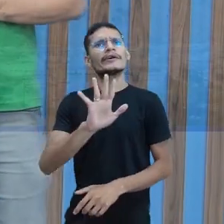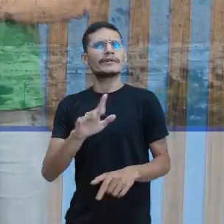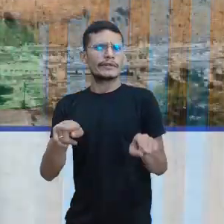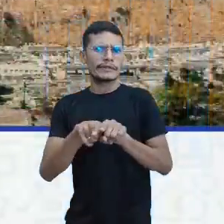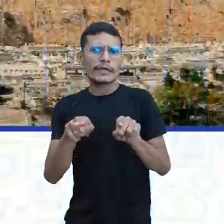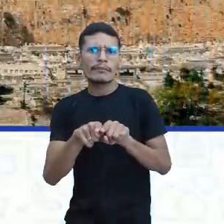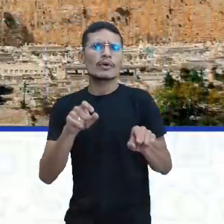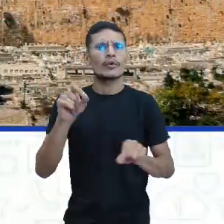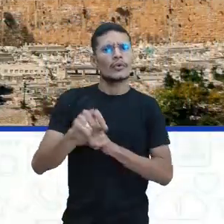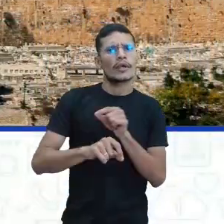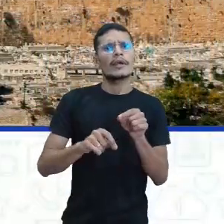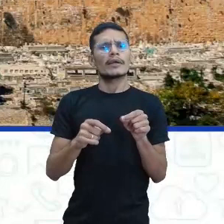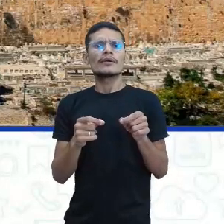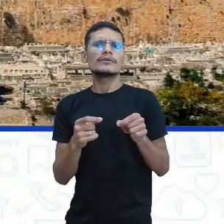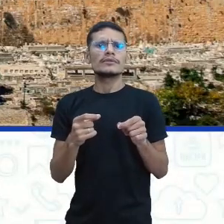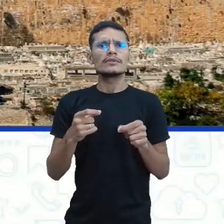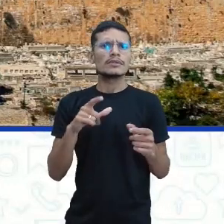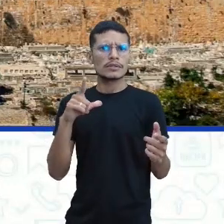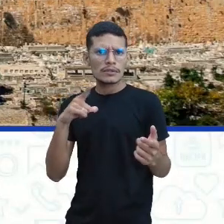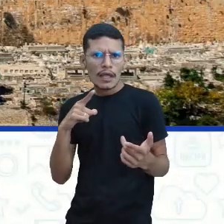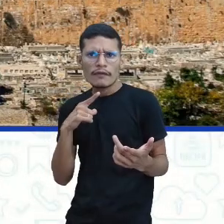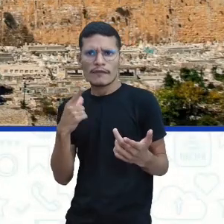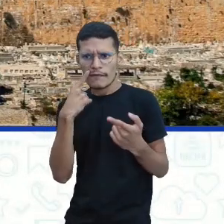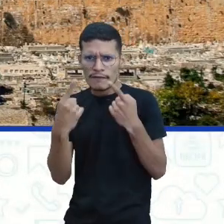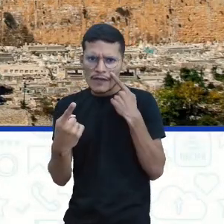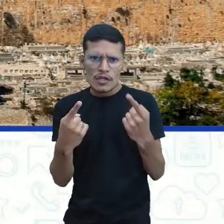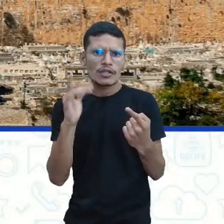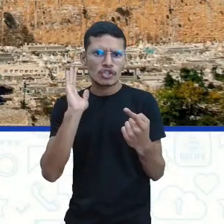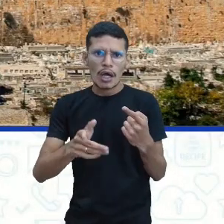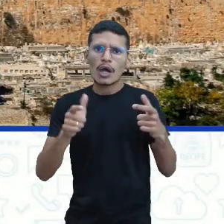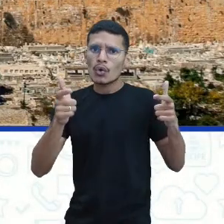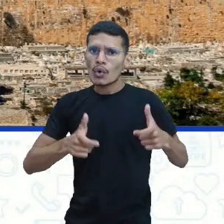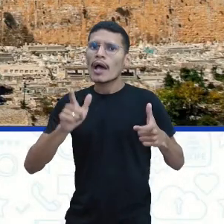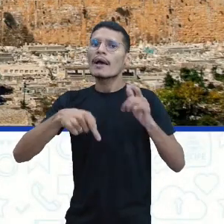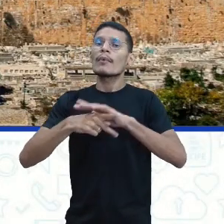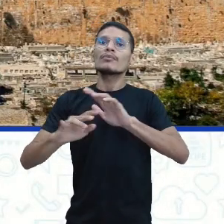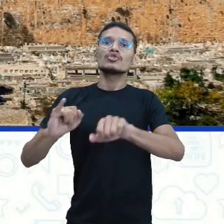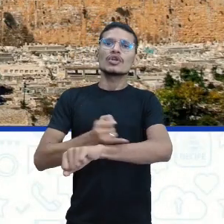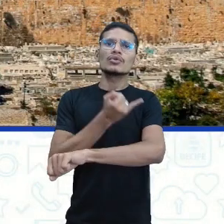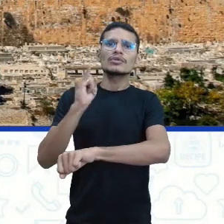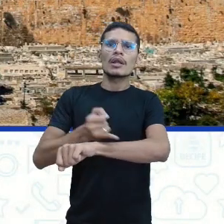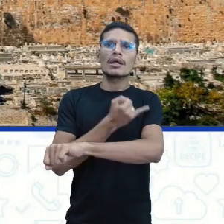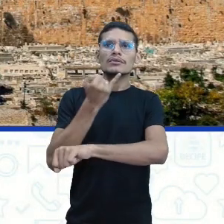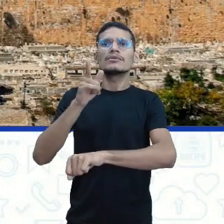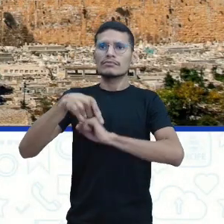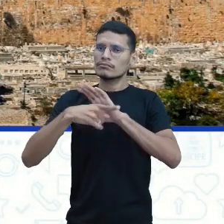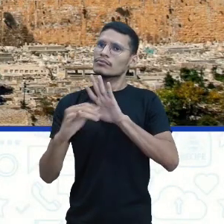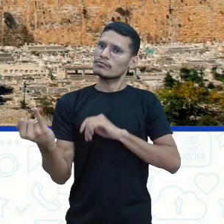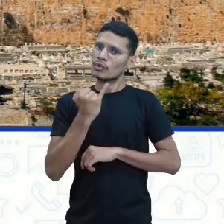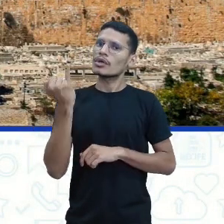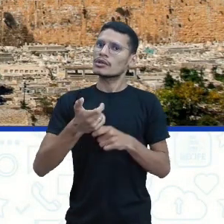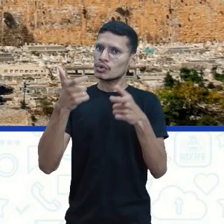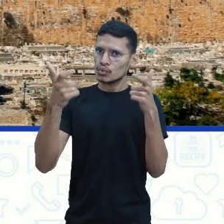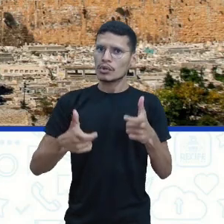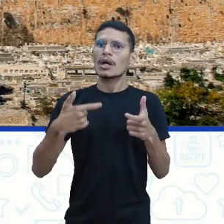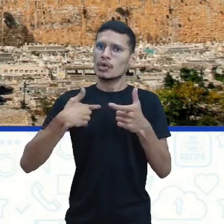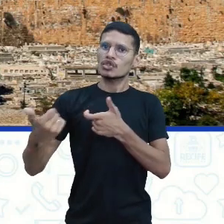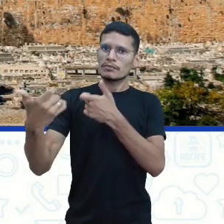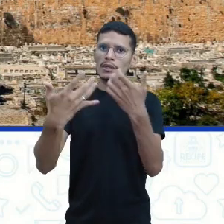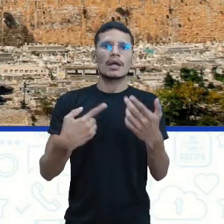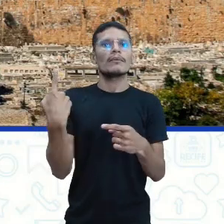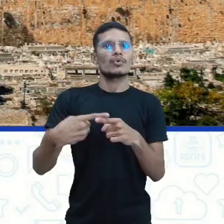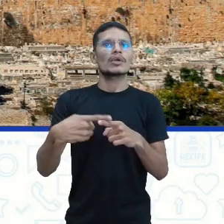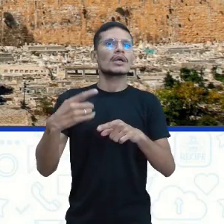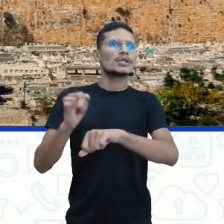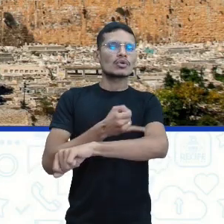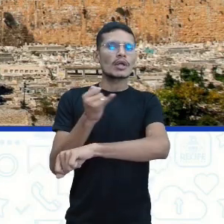de alguma forma, tendo, né, contato com esse lugar, que é Jerusalém, né? Jerusalém é uma cidade muito importante, logo mais eu vou explicar por que ela é